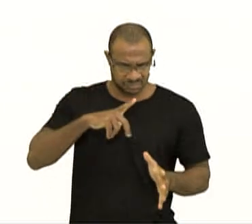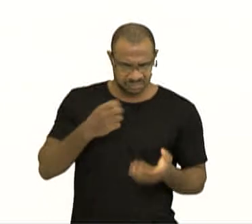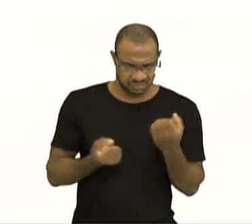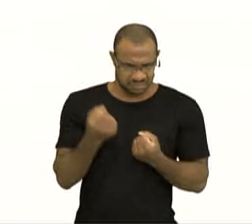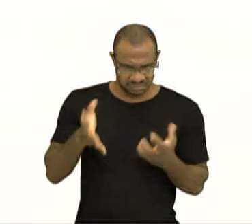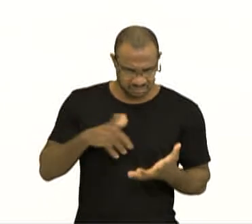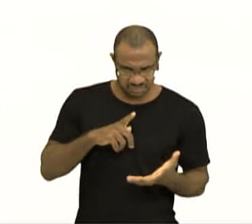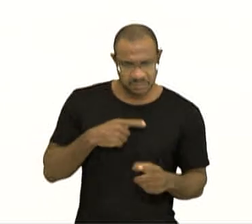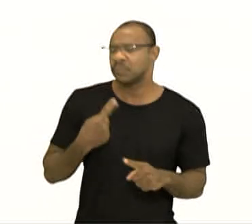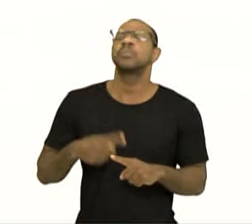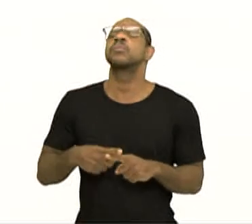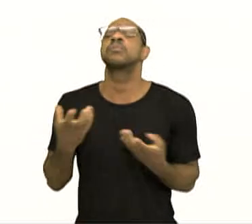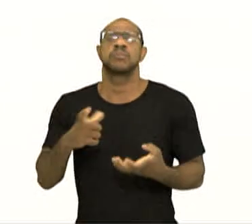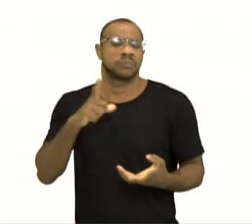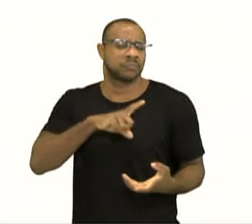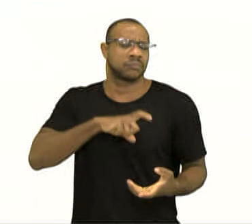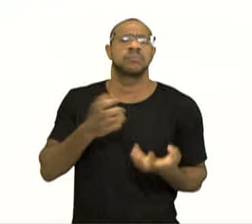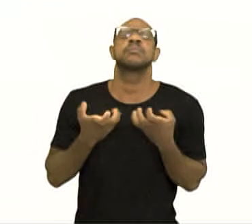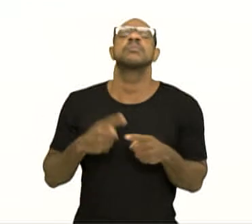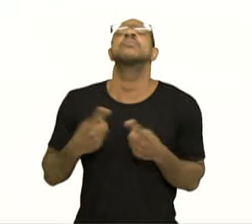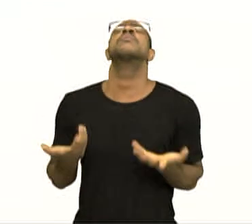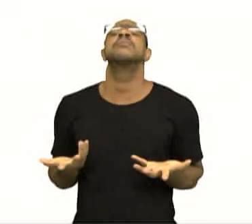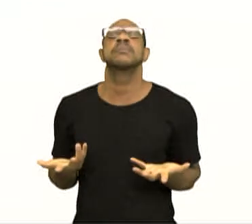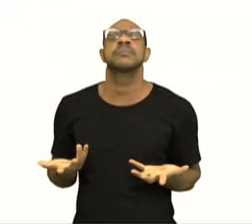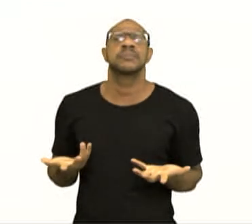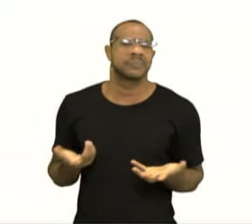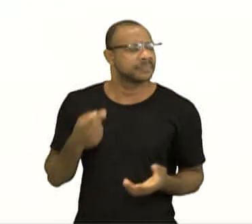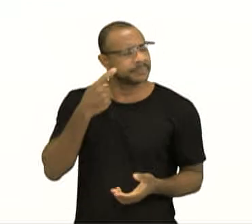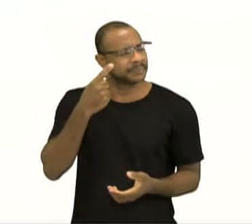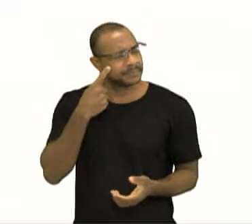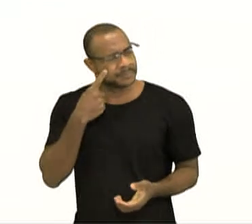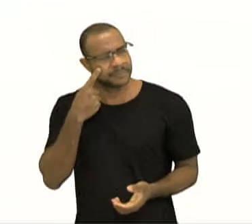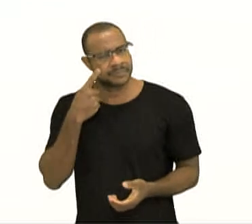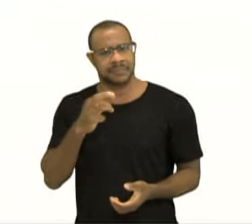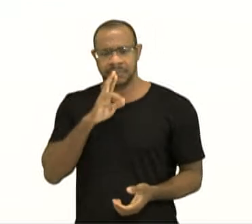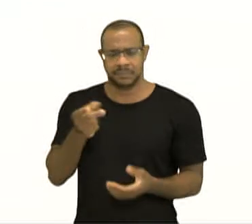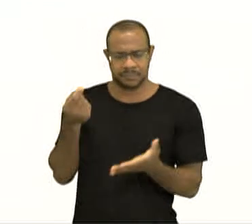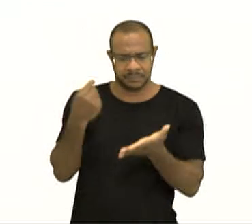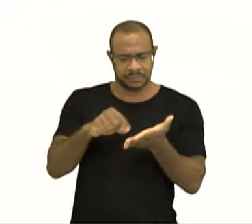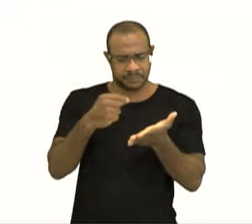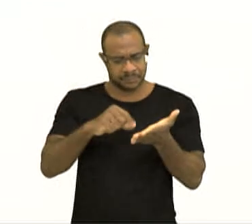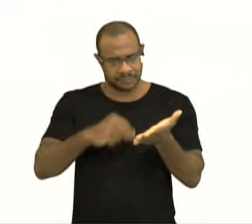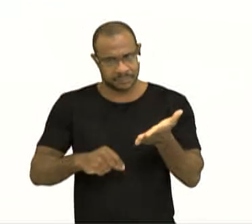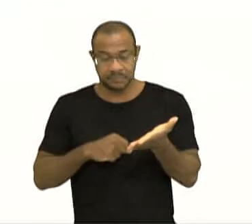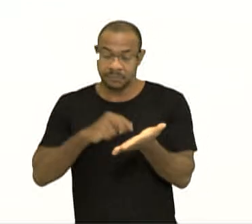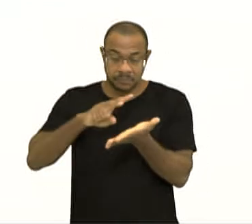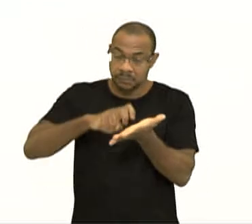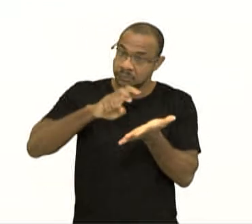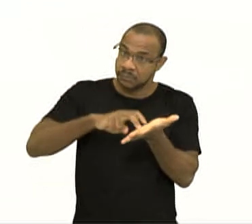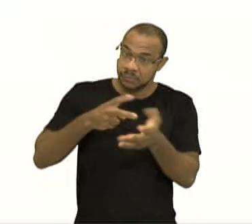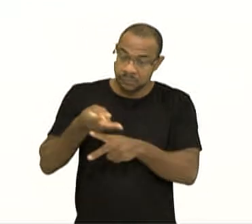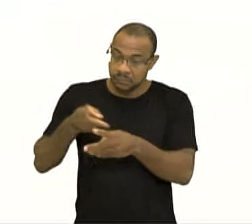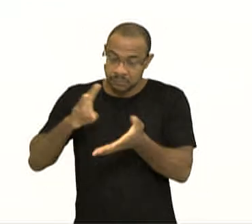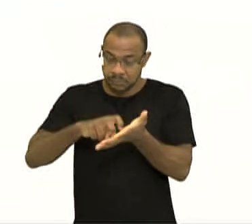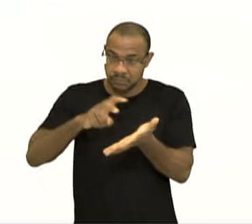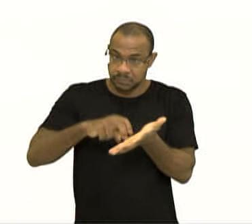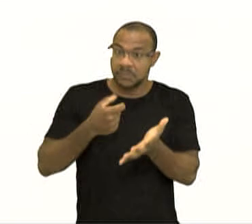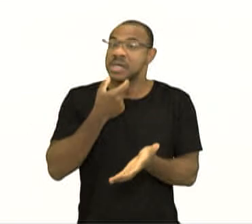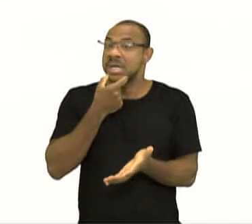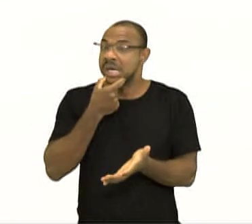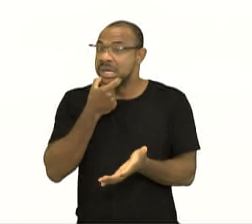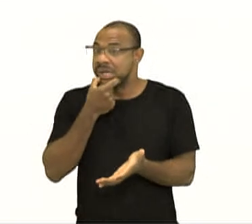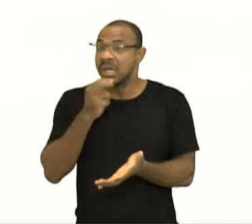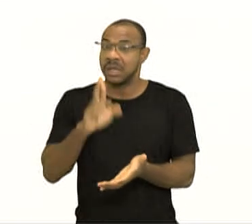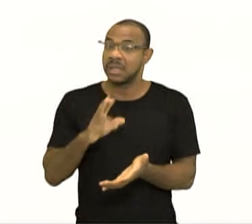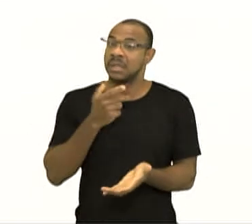por que você quis tirar? Entendeu? Analisa aí, pensa e vamos buscar aí vocabulário e palavras para responder em inglês.